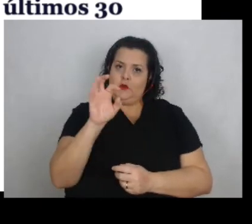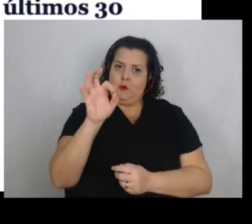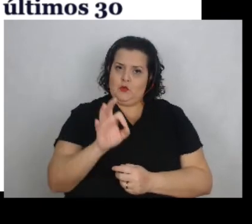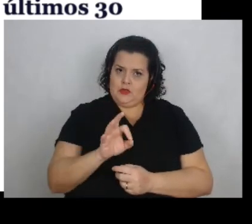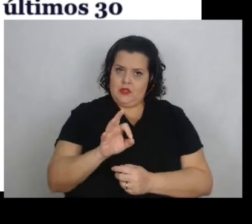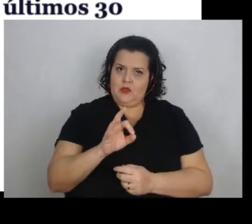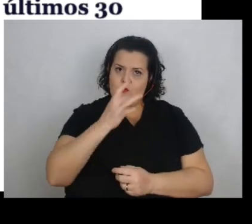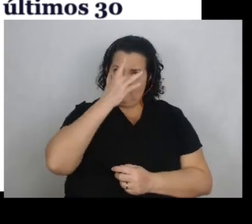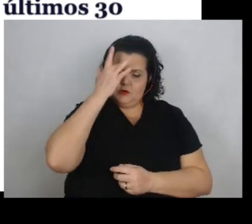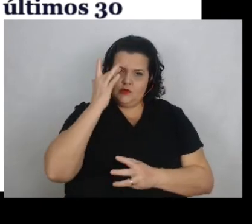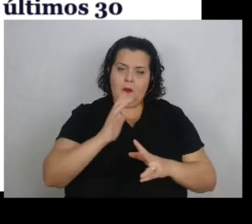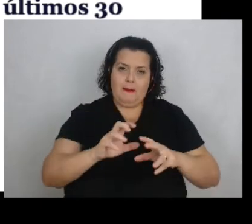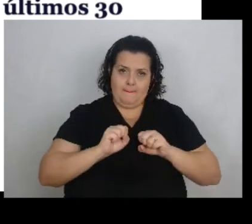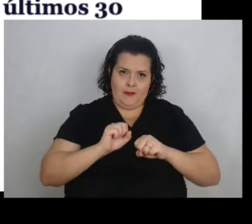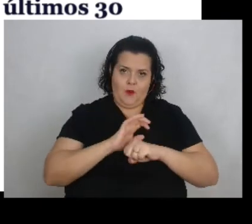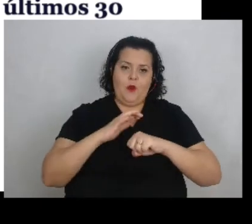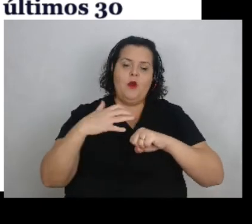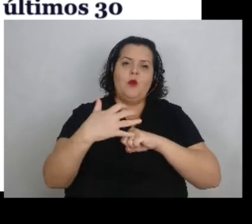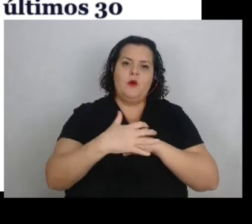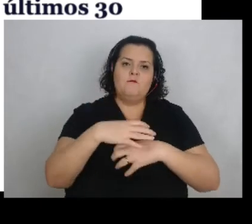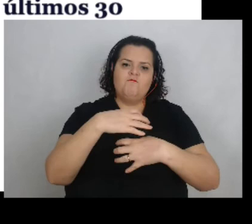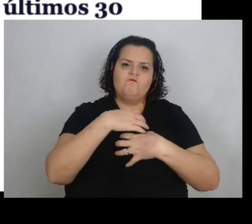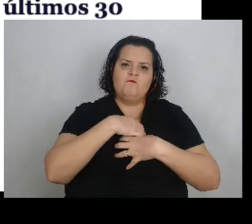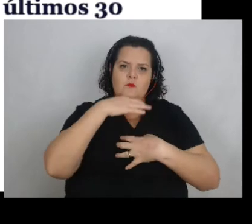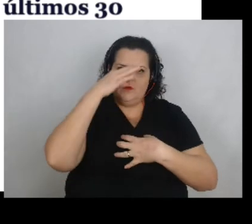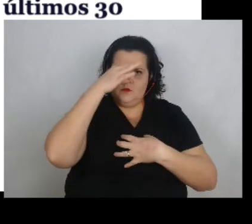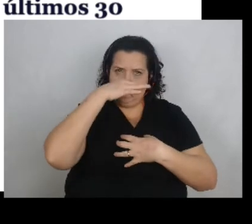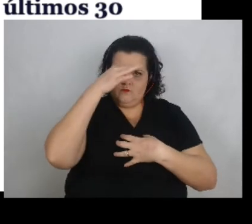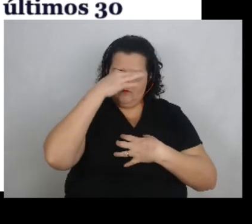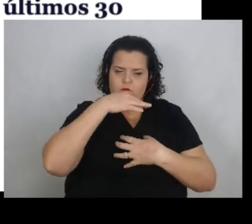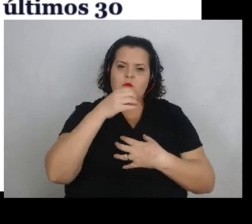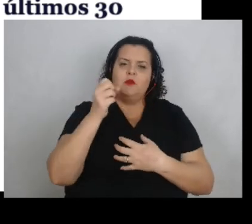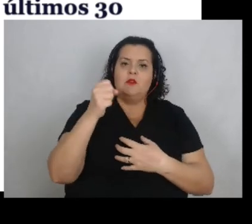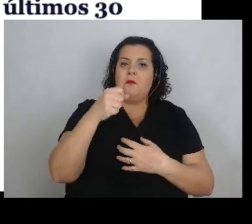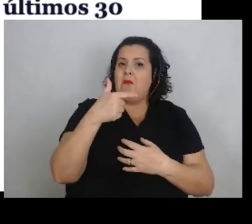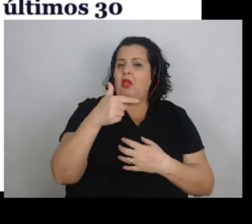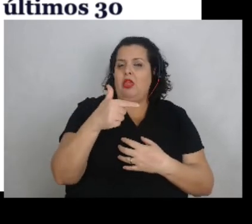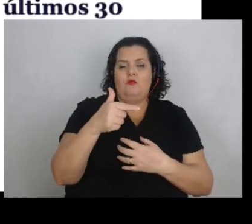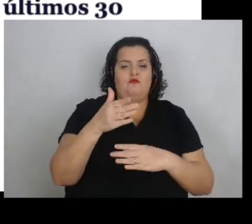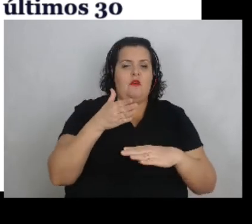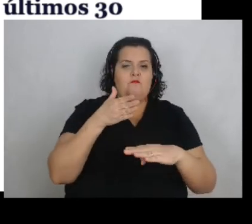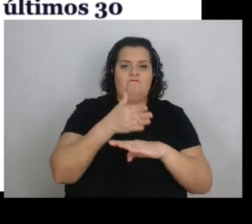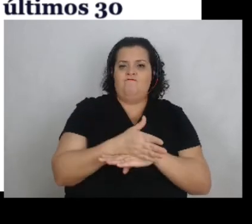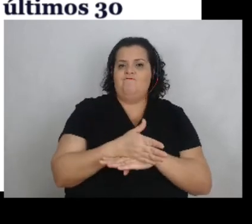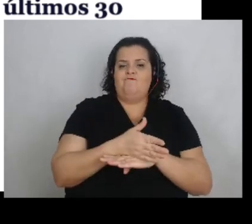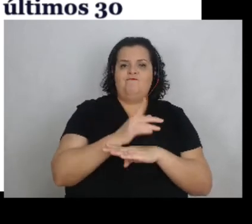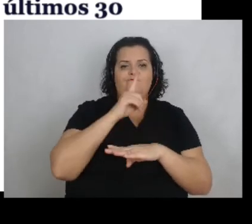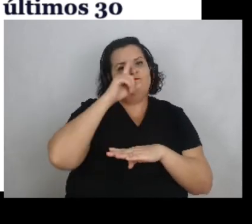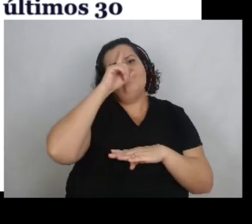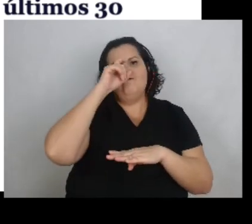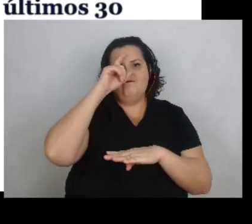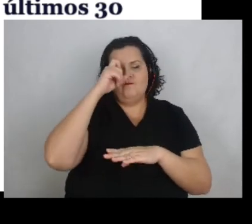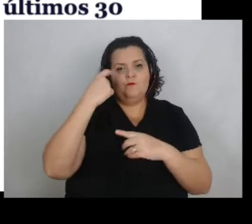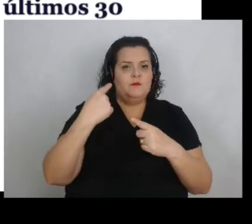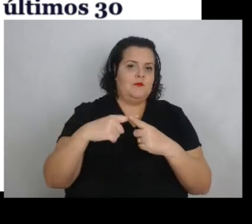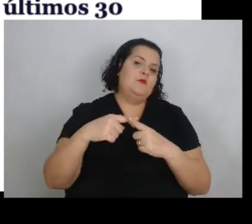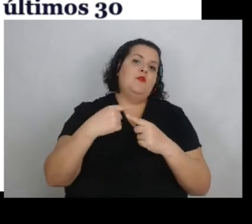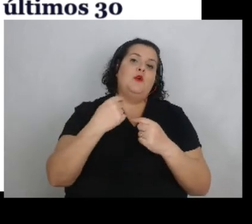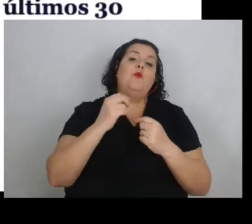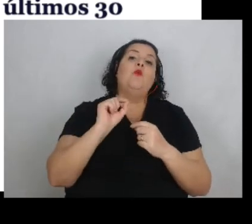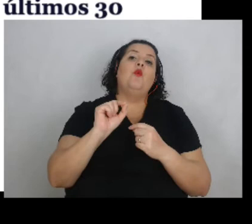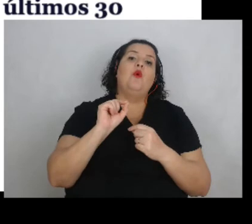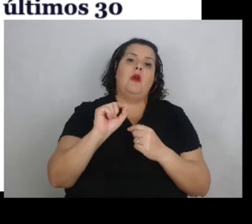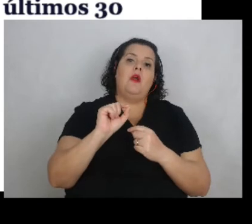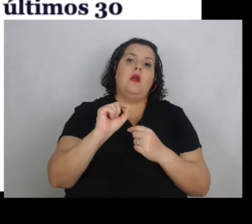dias, mas não tiveram acesso a serviços de saúde, porque equivocadamente a orientação foi: fique em